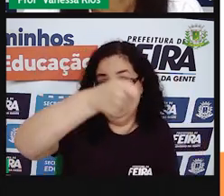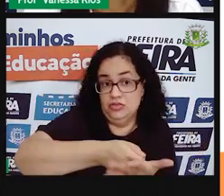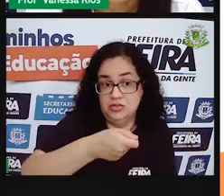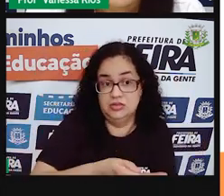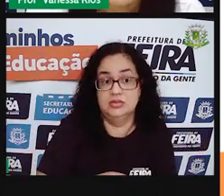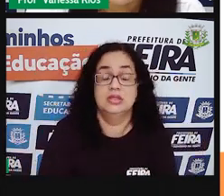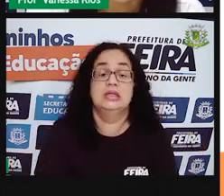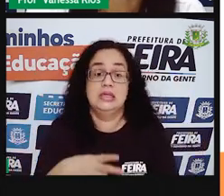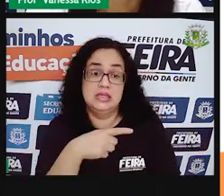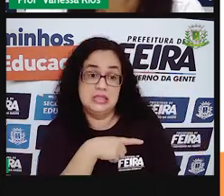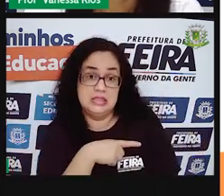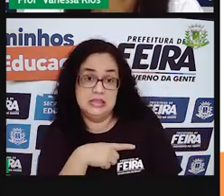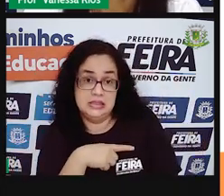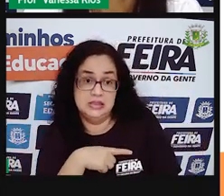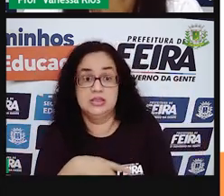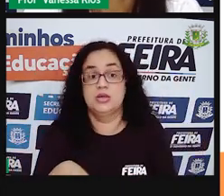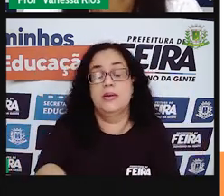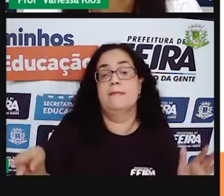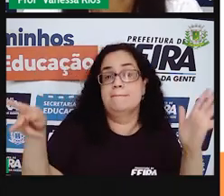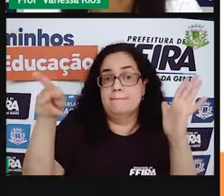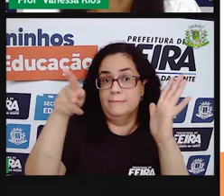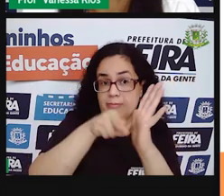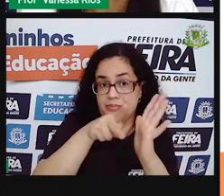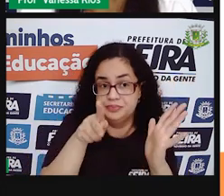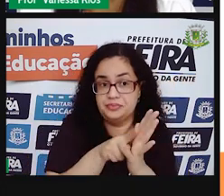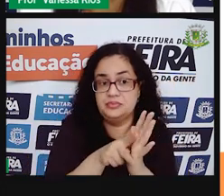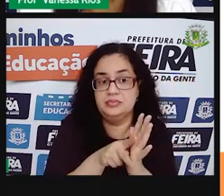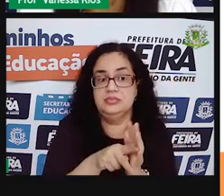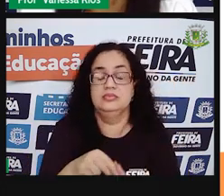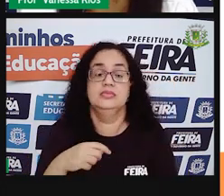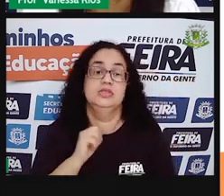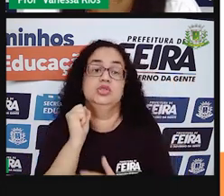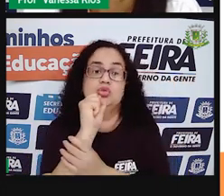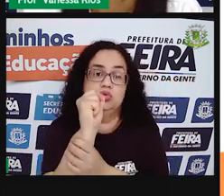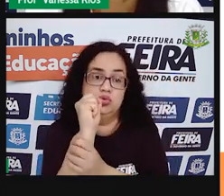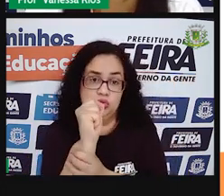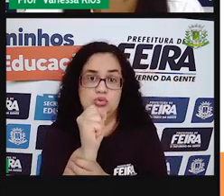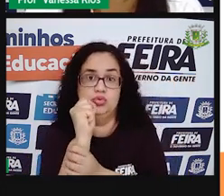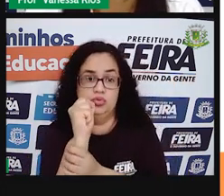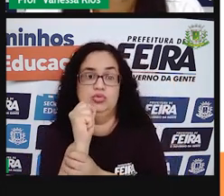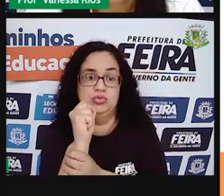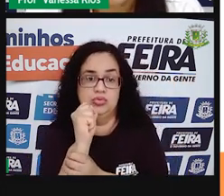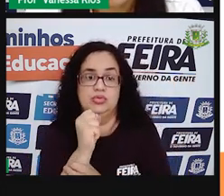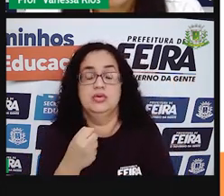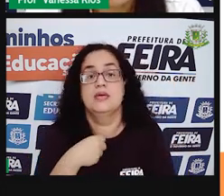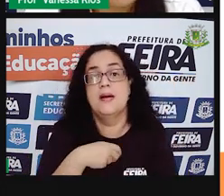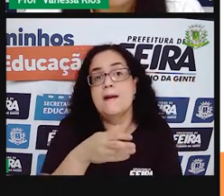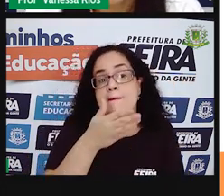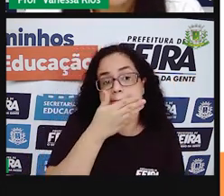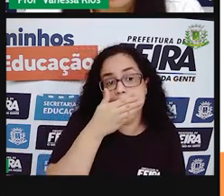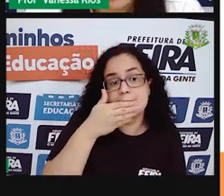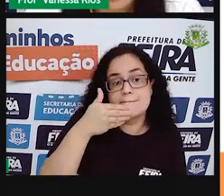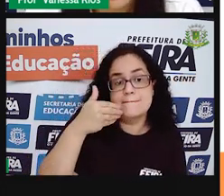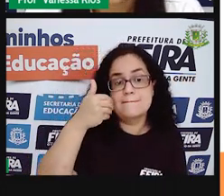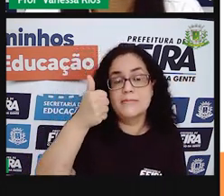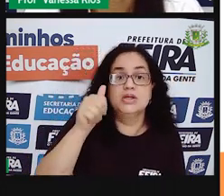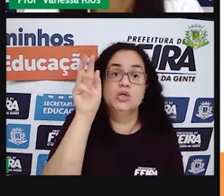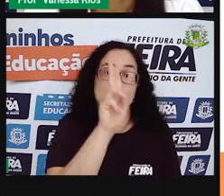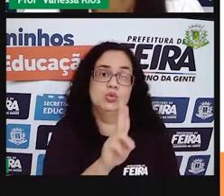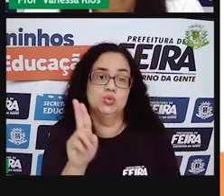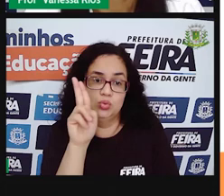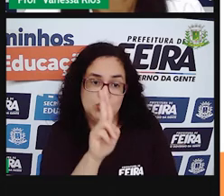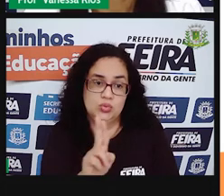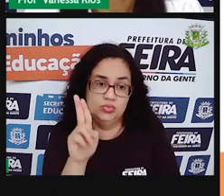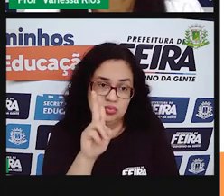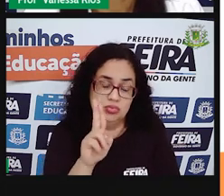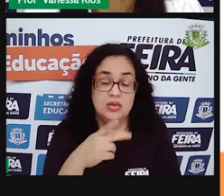possam oferecer essa propriedade para a gente, por questão de segurança, por questão de uma melhor utilidade.